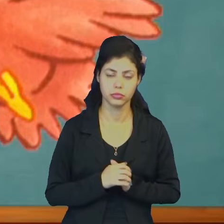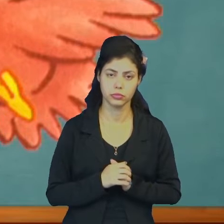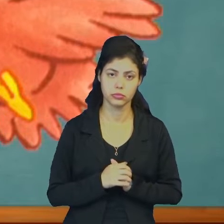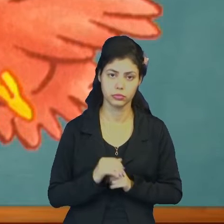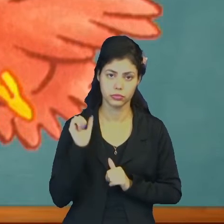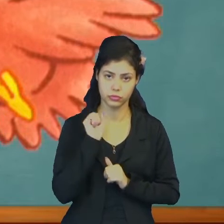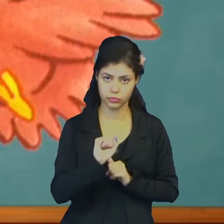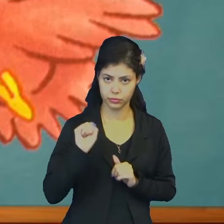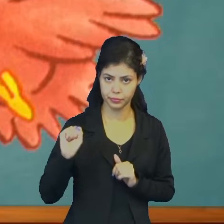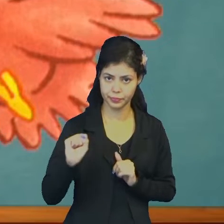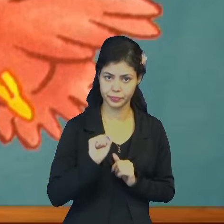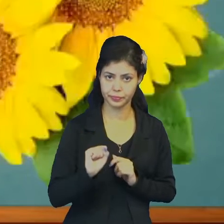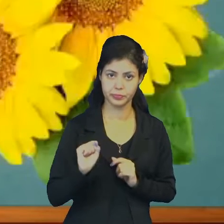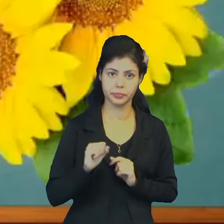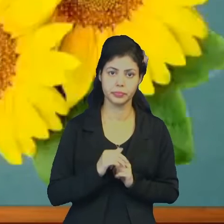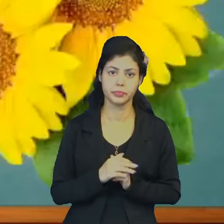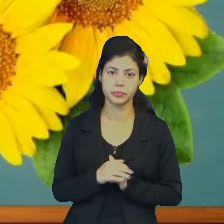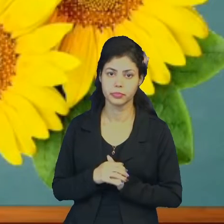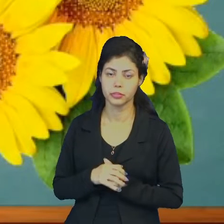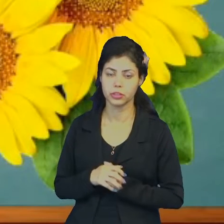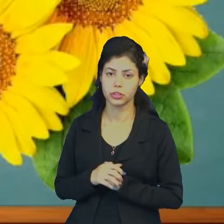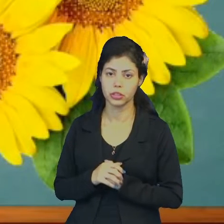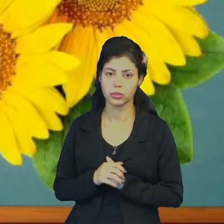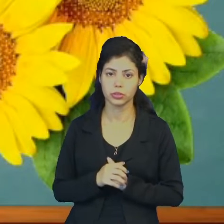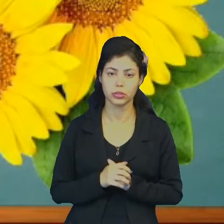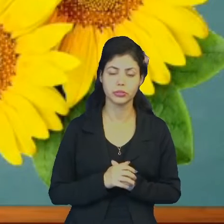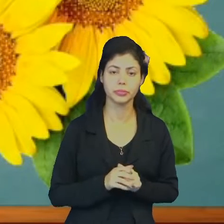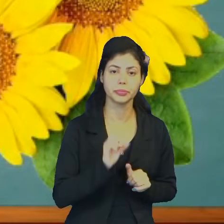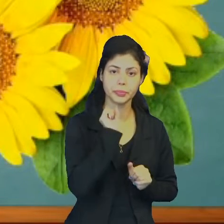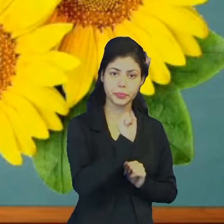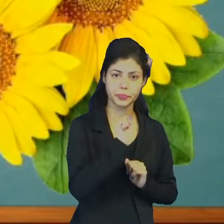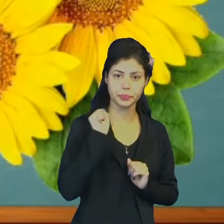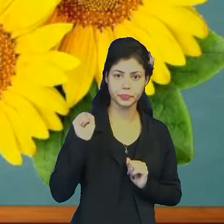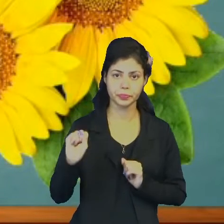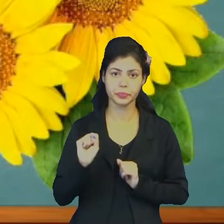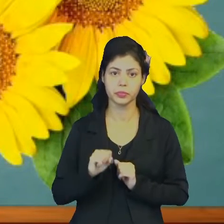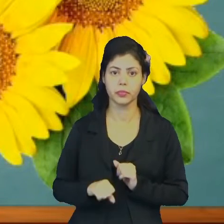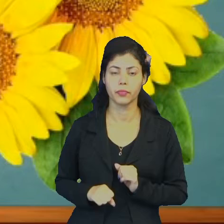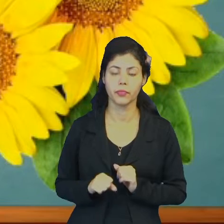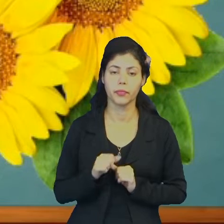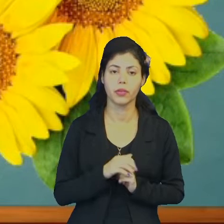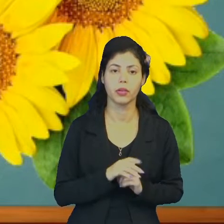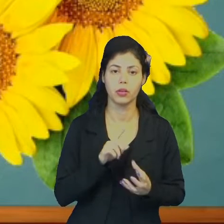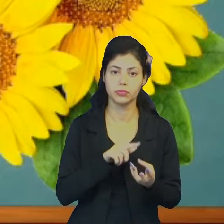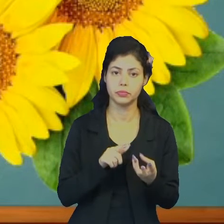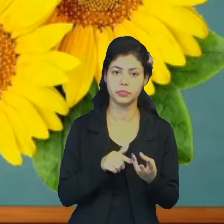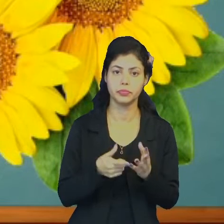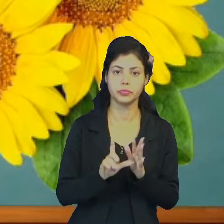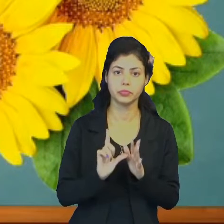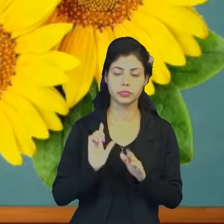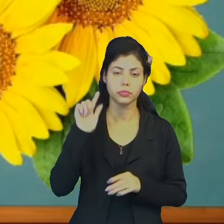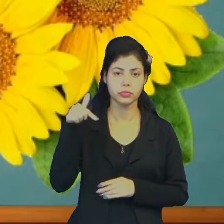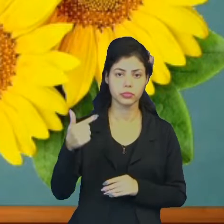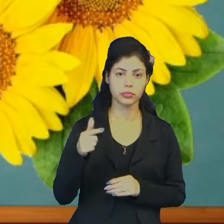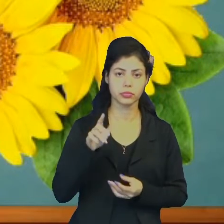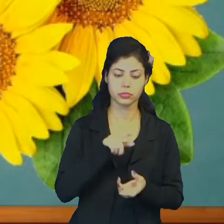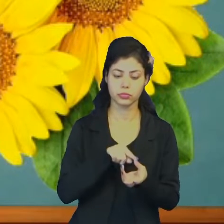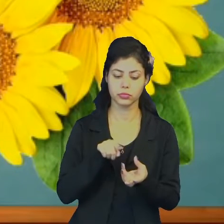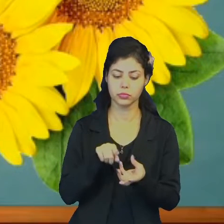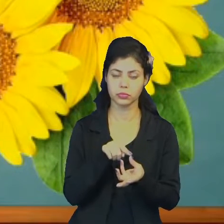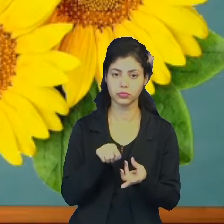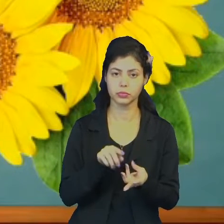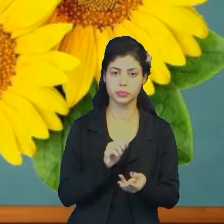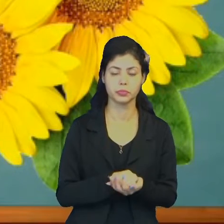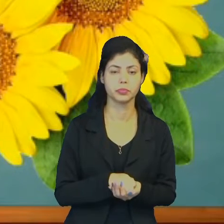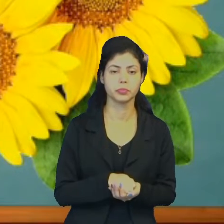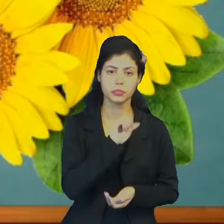pássaro. Dois S's. Girassol. Eu tenho uma vogal antes e uma vogal depois. E o